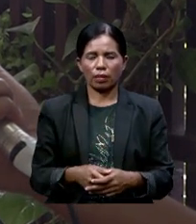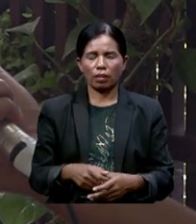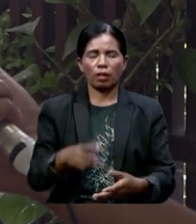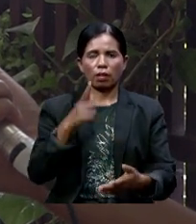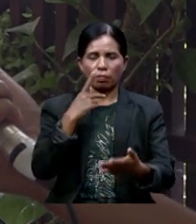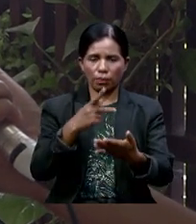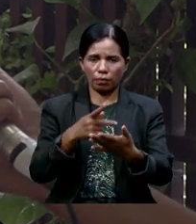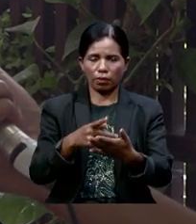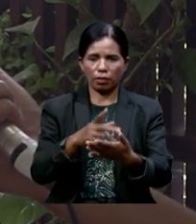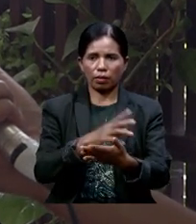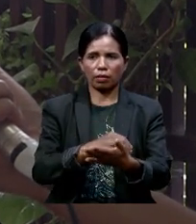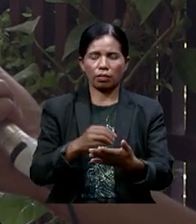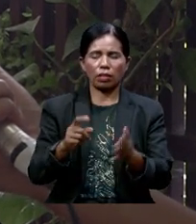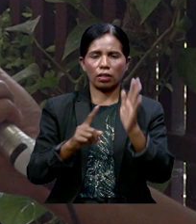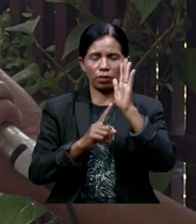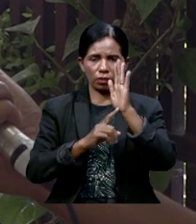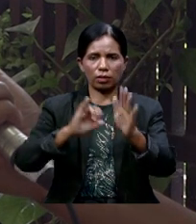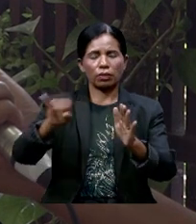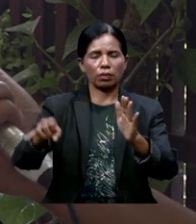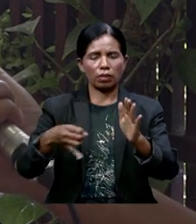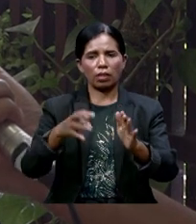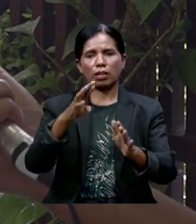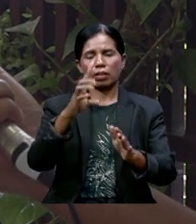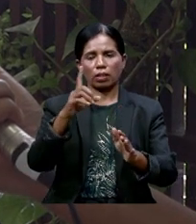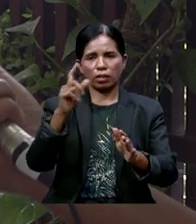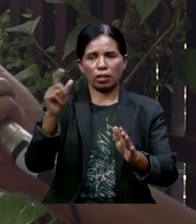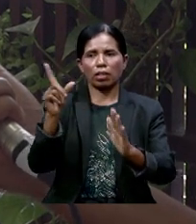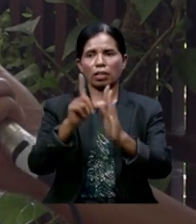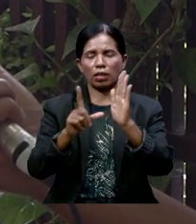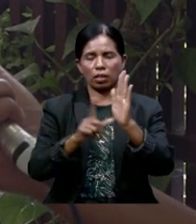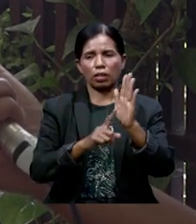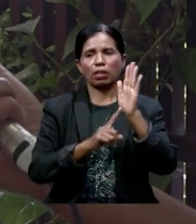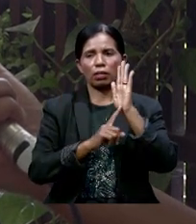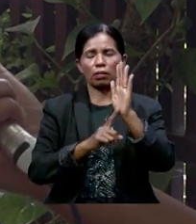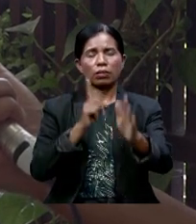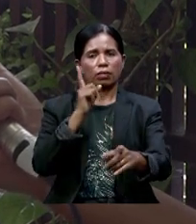na publica no Jornal da República lei ne válido e eficaz.